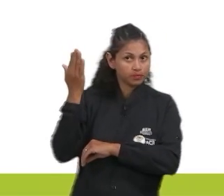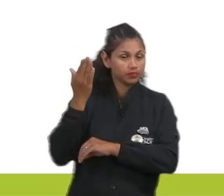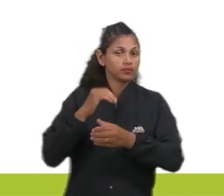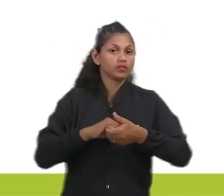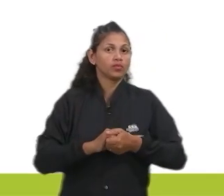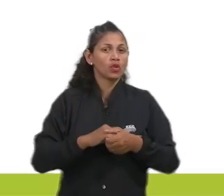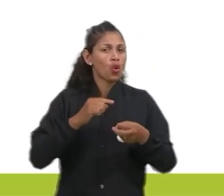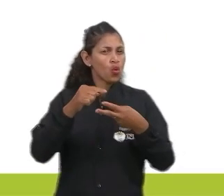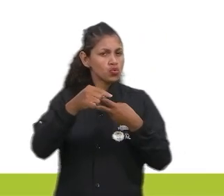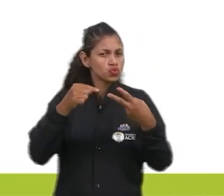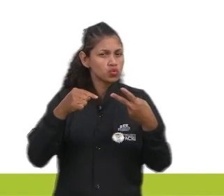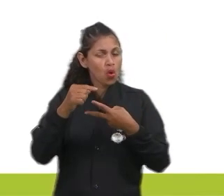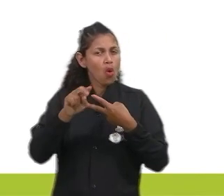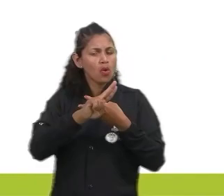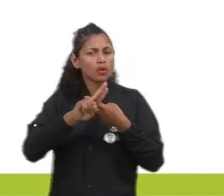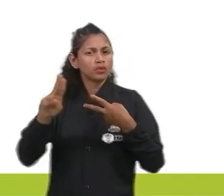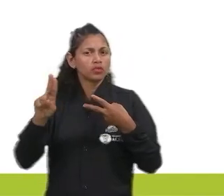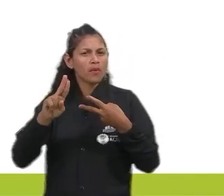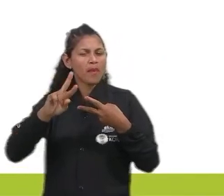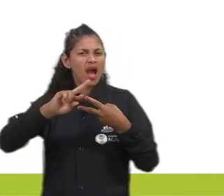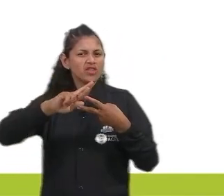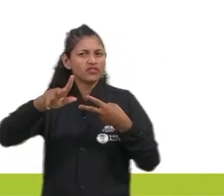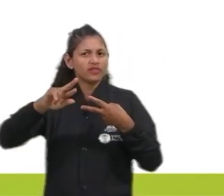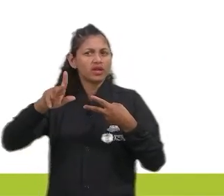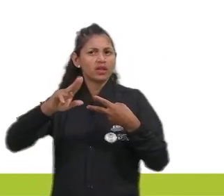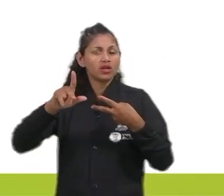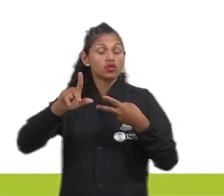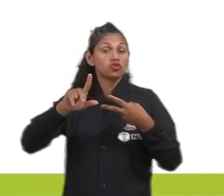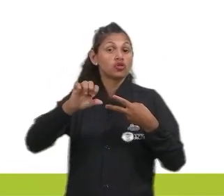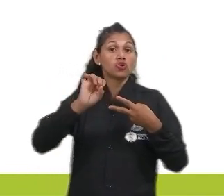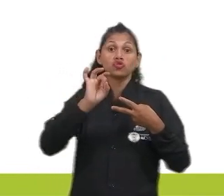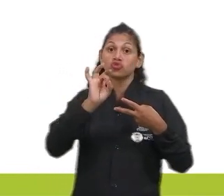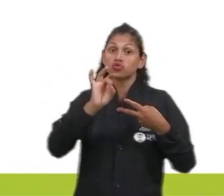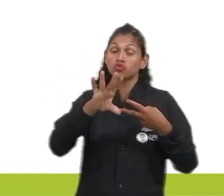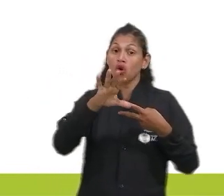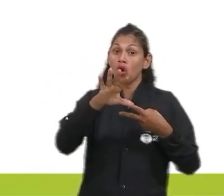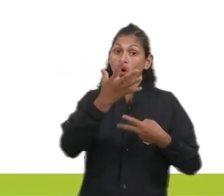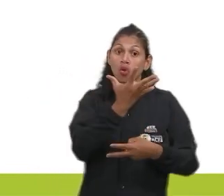ácidos, a única diferença vai ser somente na numeração. Ácido